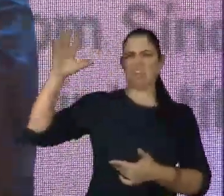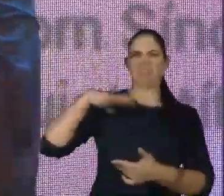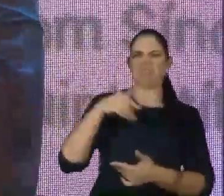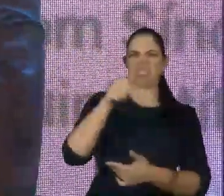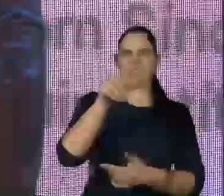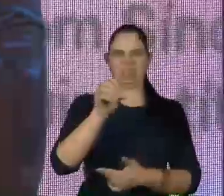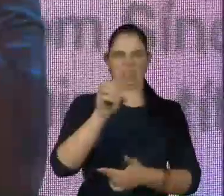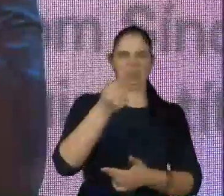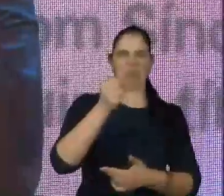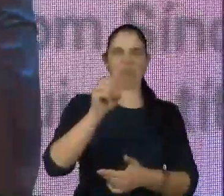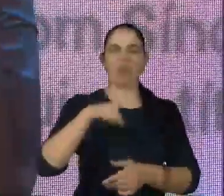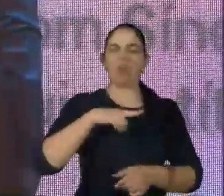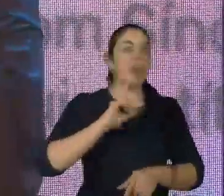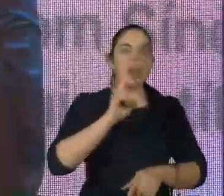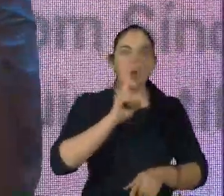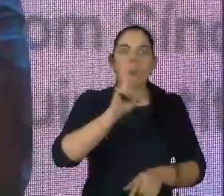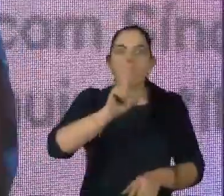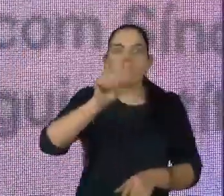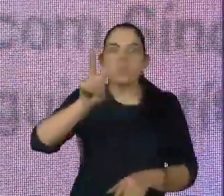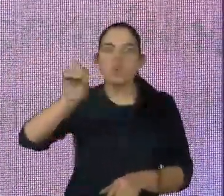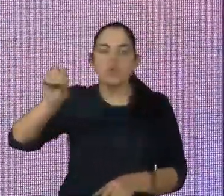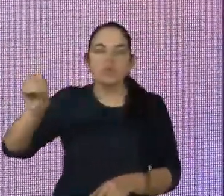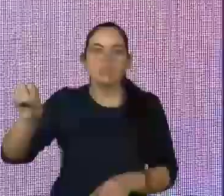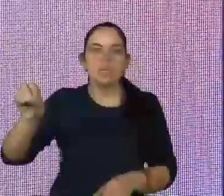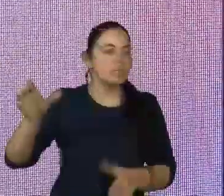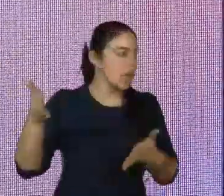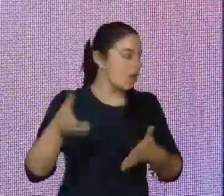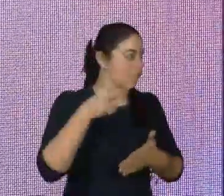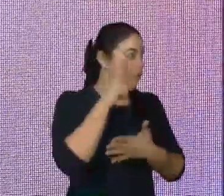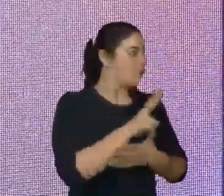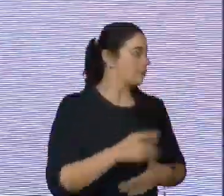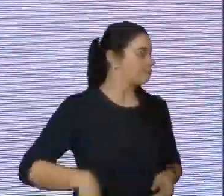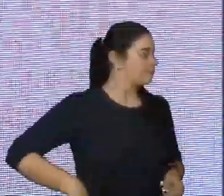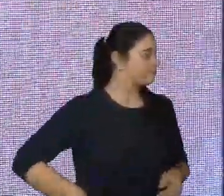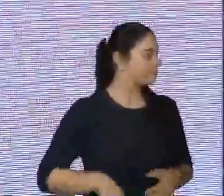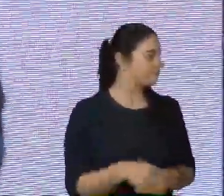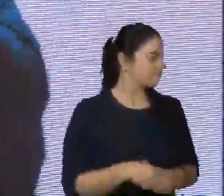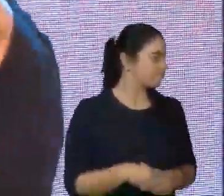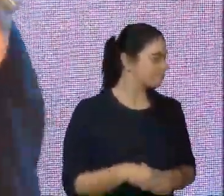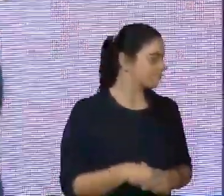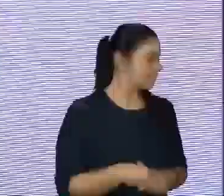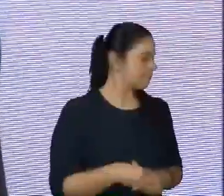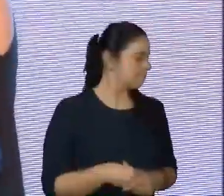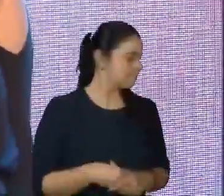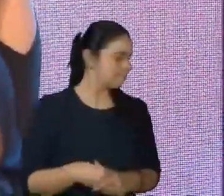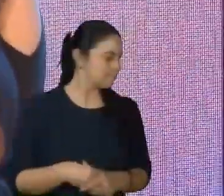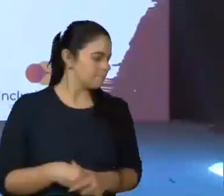famílias. Foram 1.200. E agora a gente vai ver juntos. Vamos